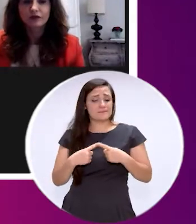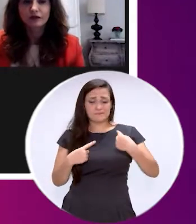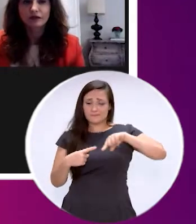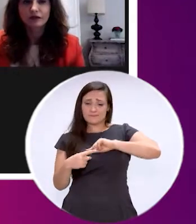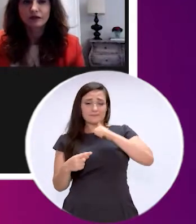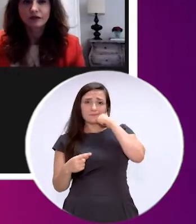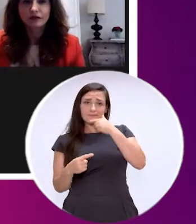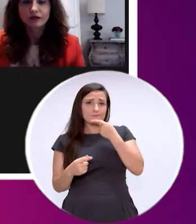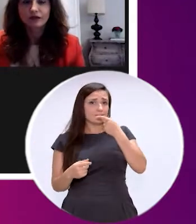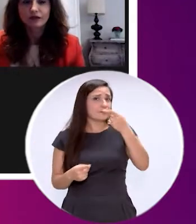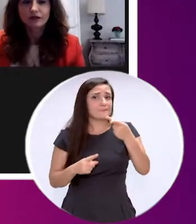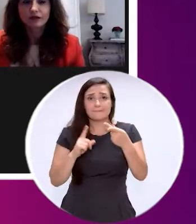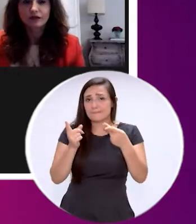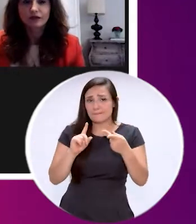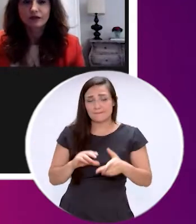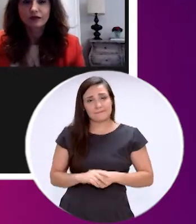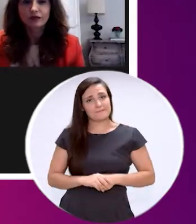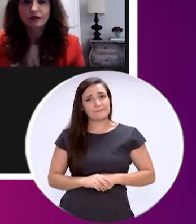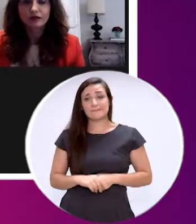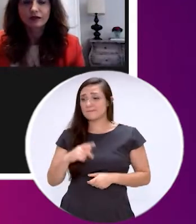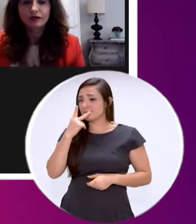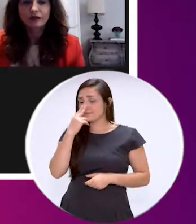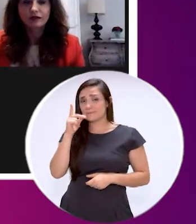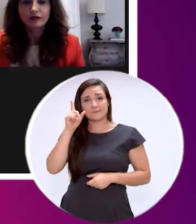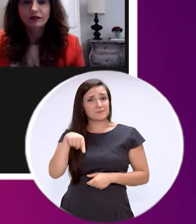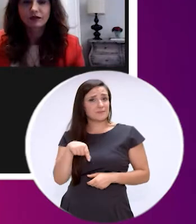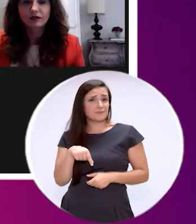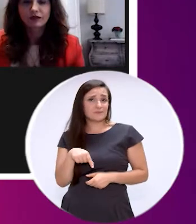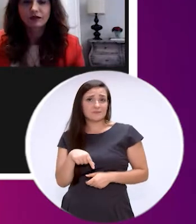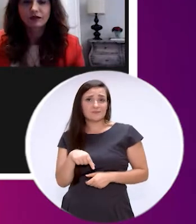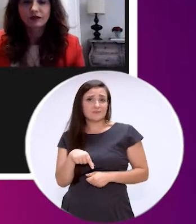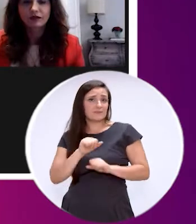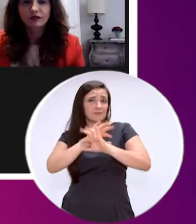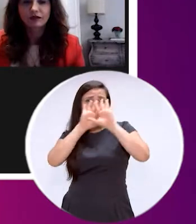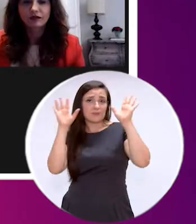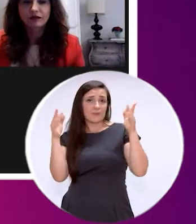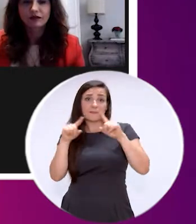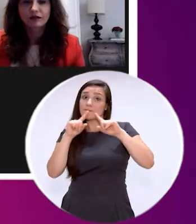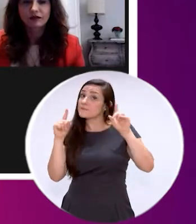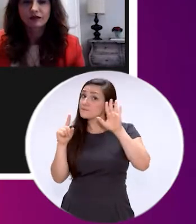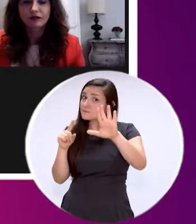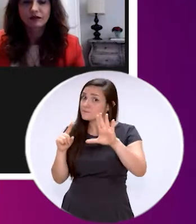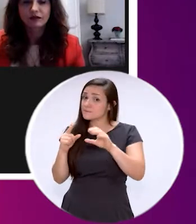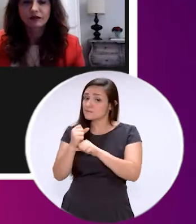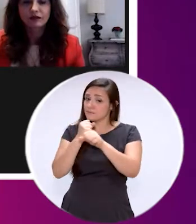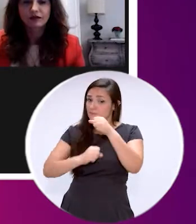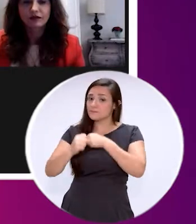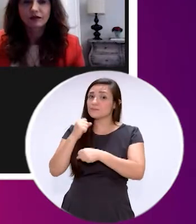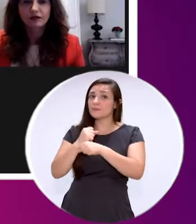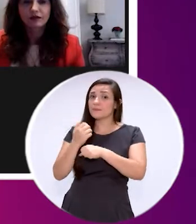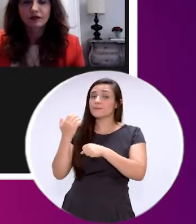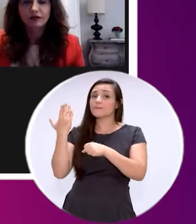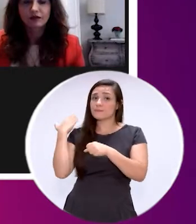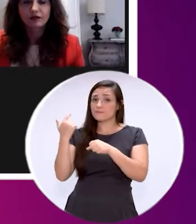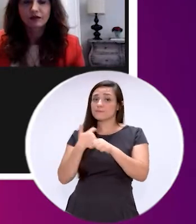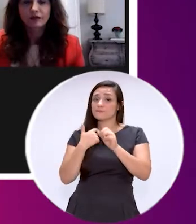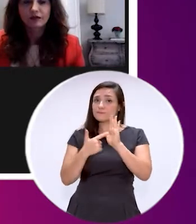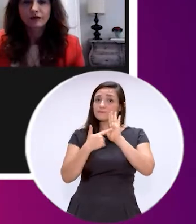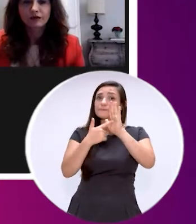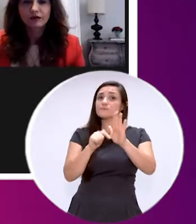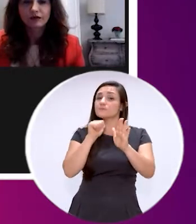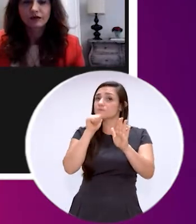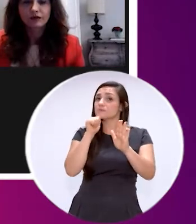parece ser óbvio, mas esse projeto de lei foi apresentado na Câmara ano passado por algumas pessoas, mas não